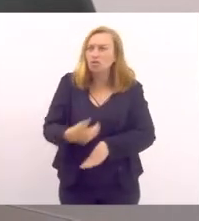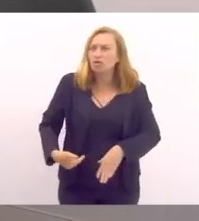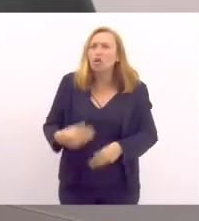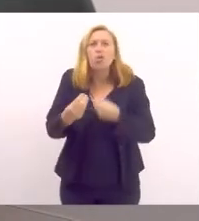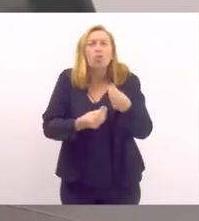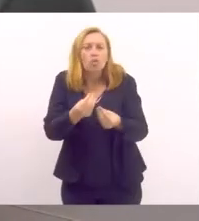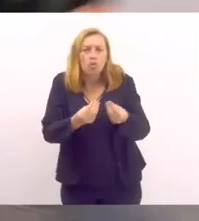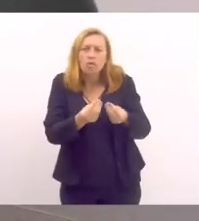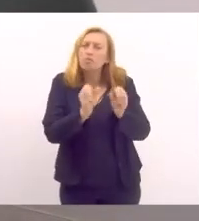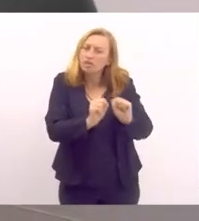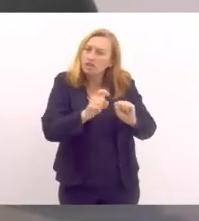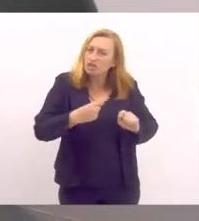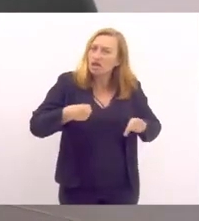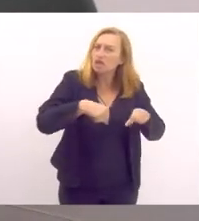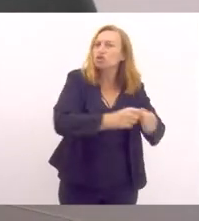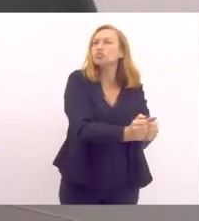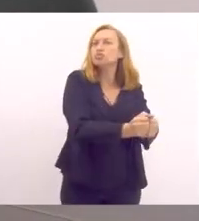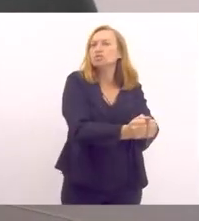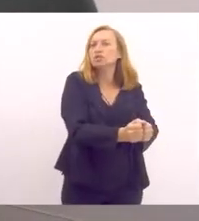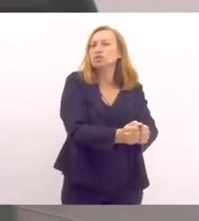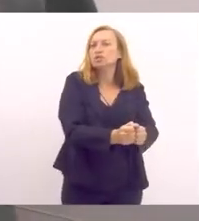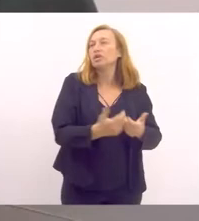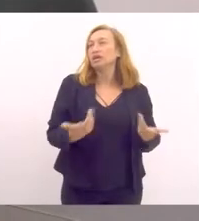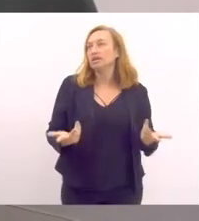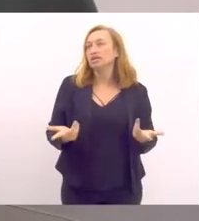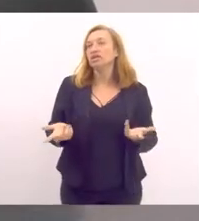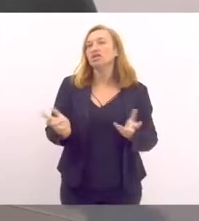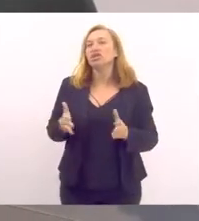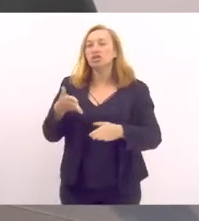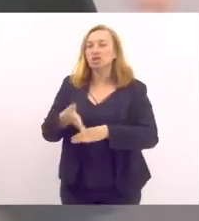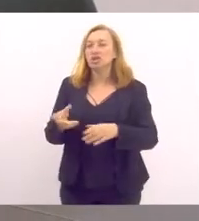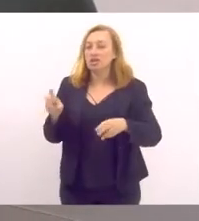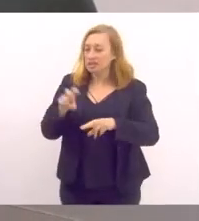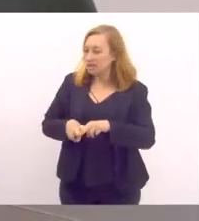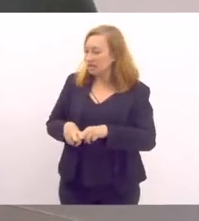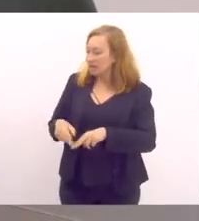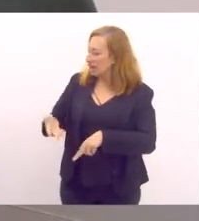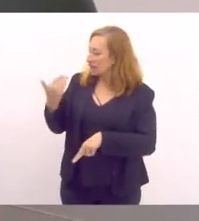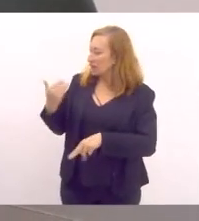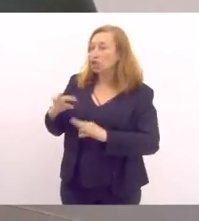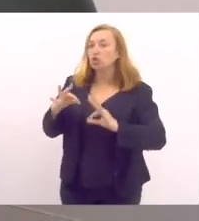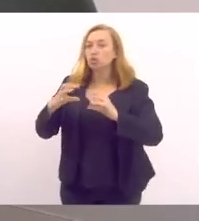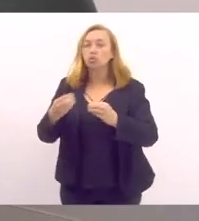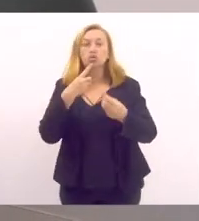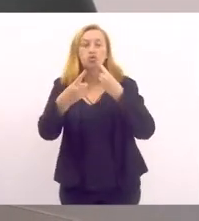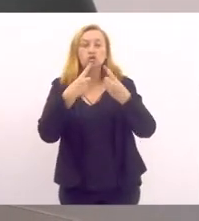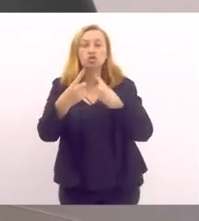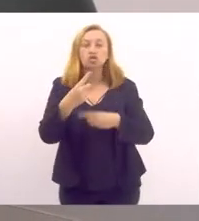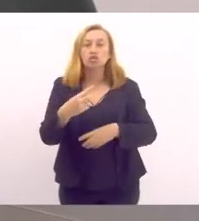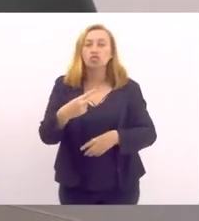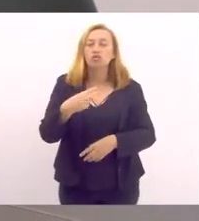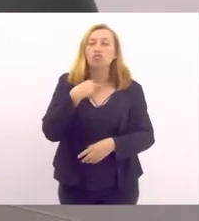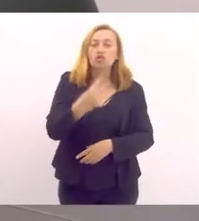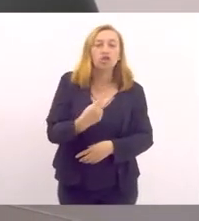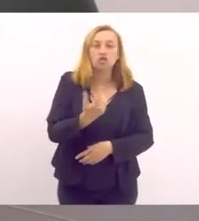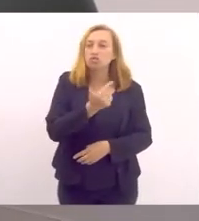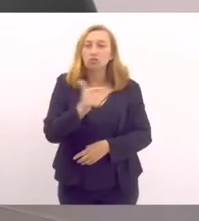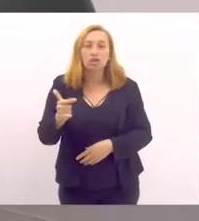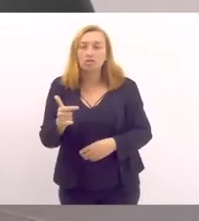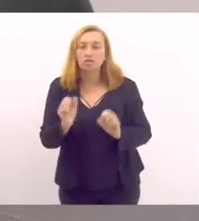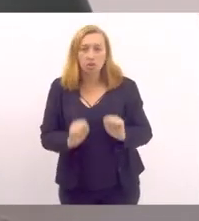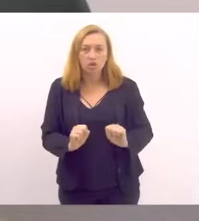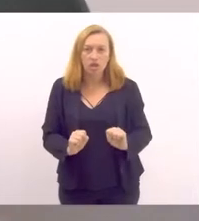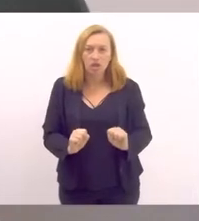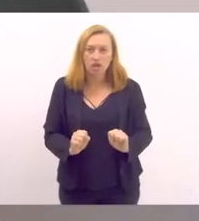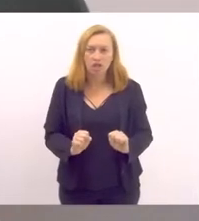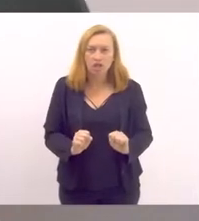gente vai participar? A gente chega, senta na linha de trás, como a Mira reclamou lá, e aí tudo é discutido, você não tem poder de voz, você não pode levantar, a tua